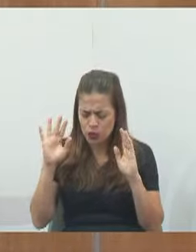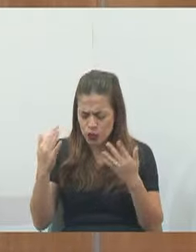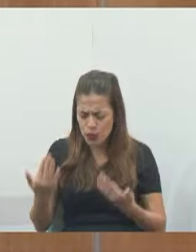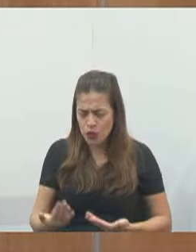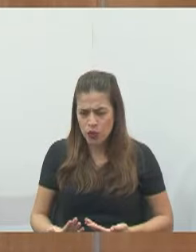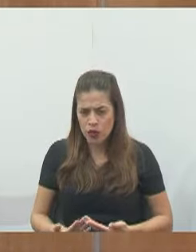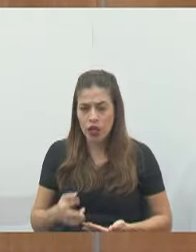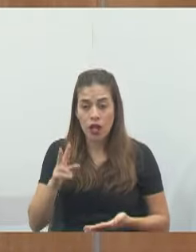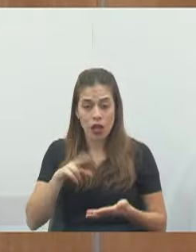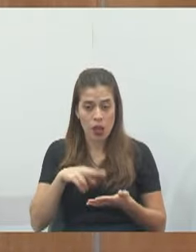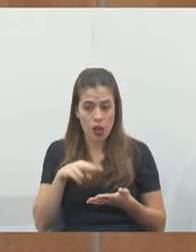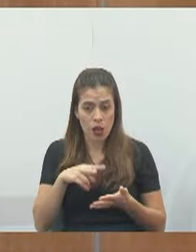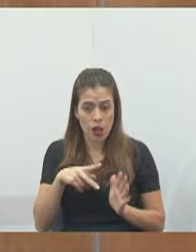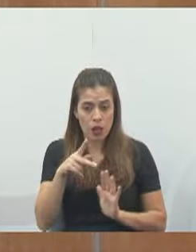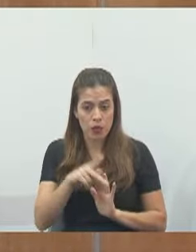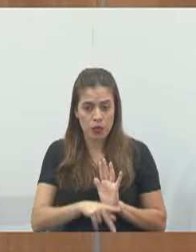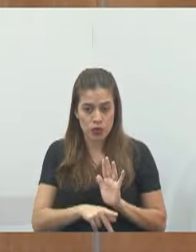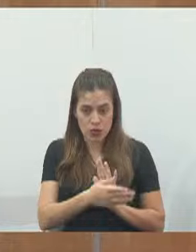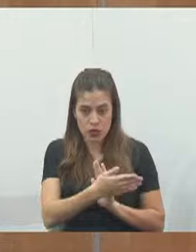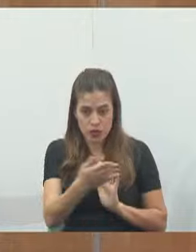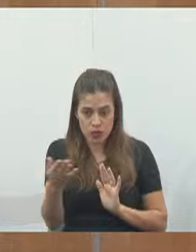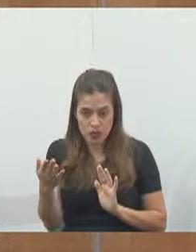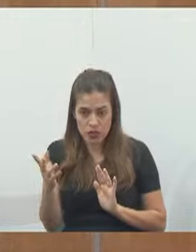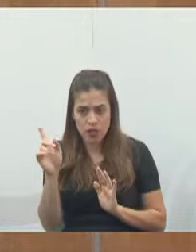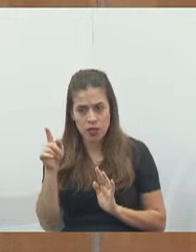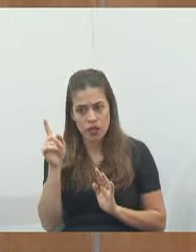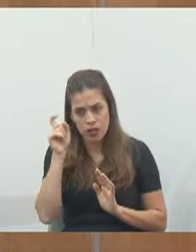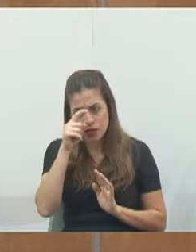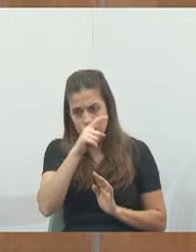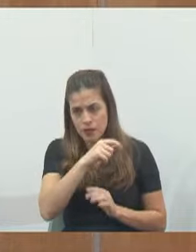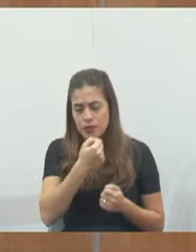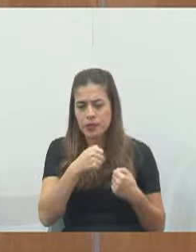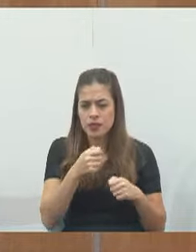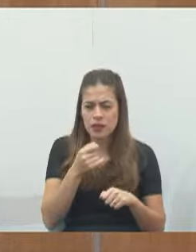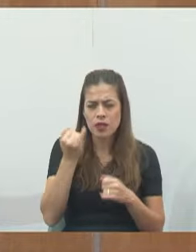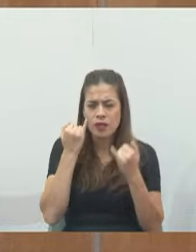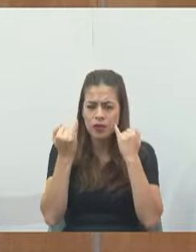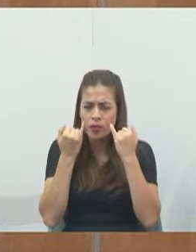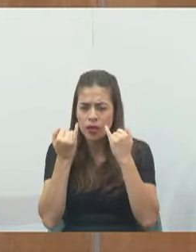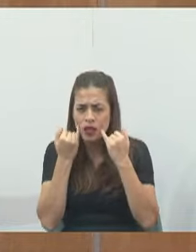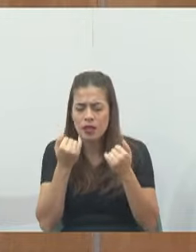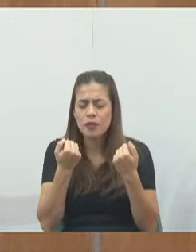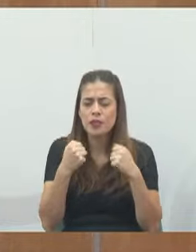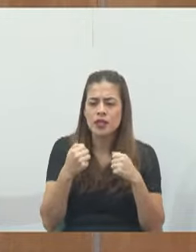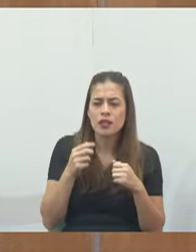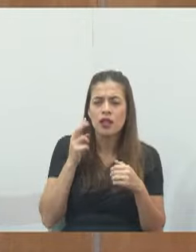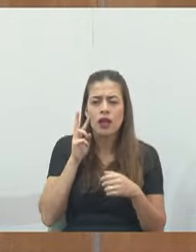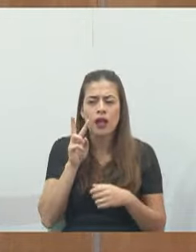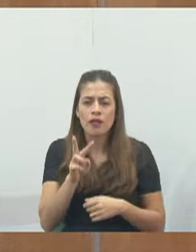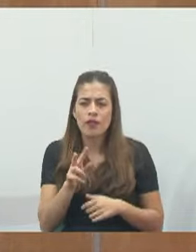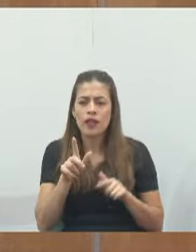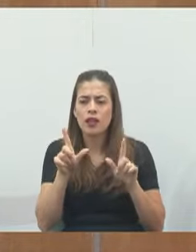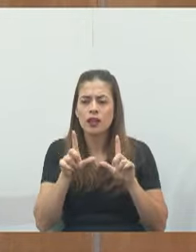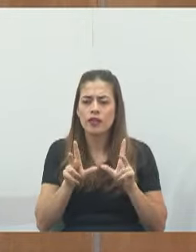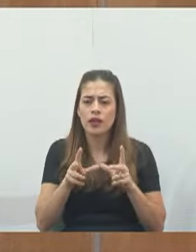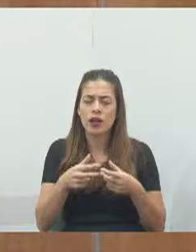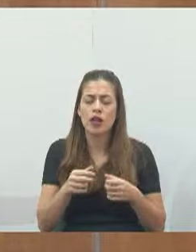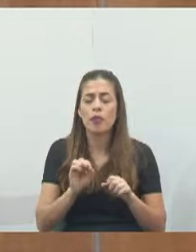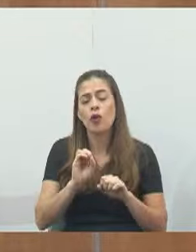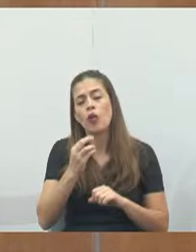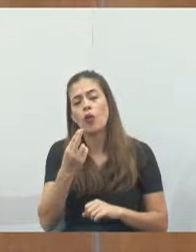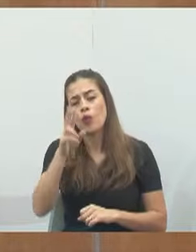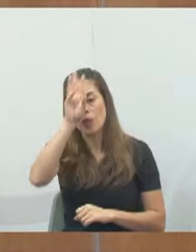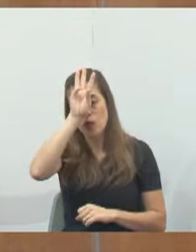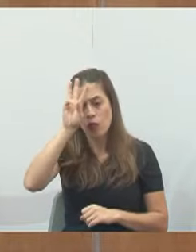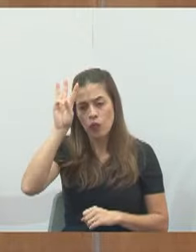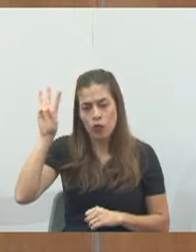Eu leio muitos dos projetos de vocês. É difícil, precisa buscar informação, precisa acessar a TV Câmara ou ler no site, mas